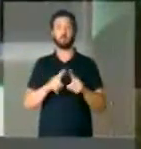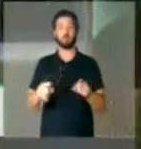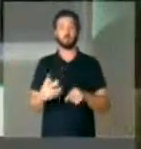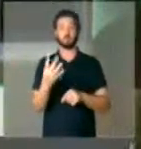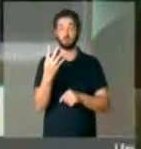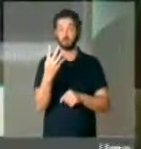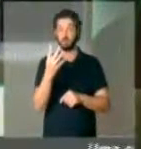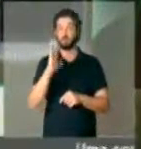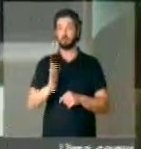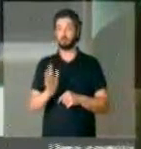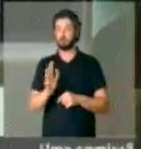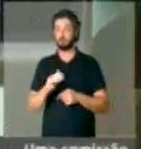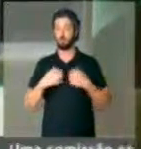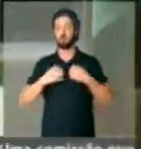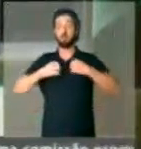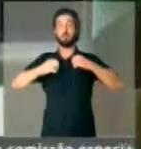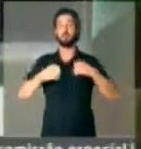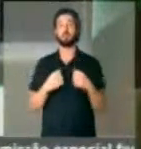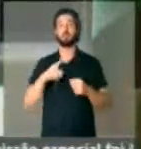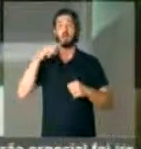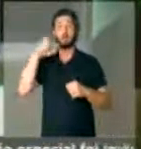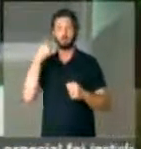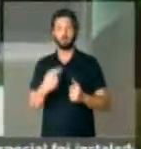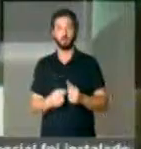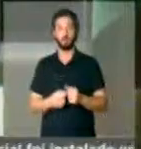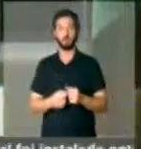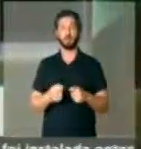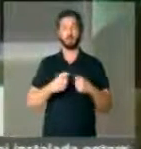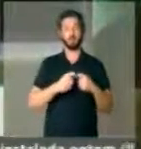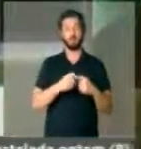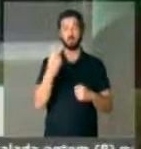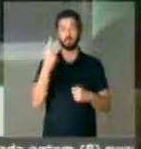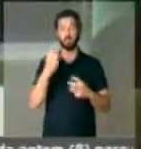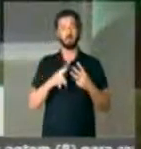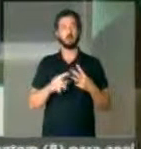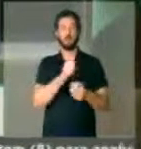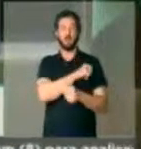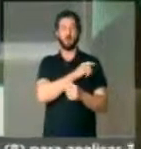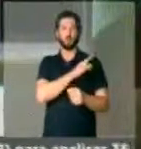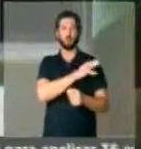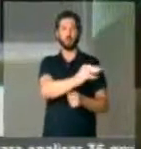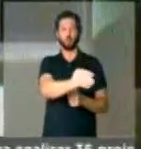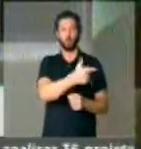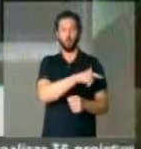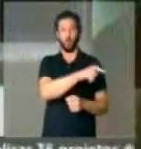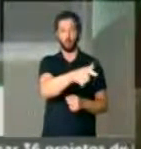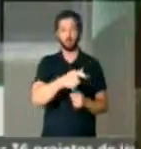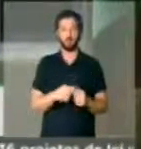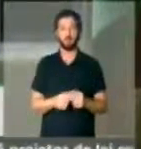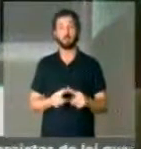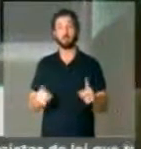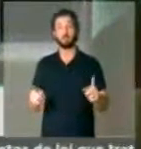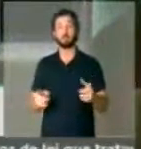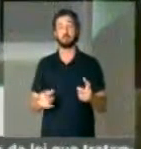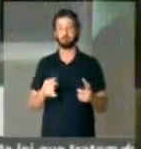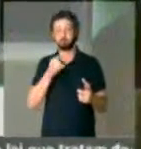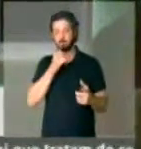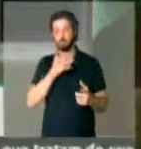4 já são advogados, 2 médicos, outros estudando. E a gente lamenta, mas